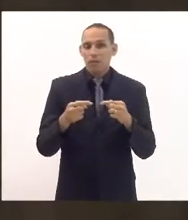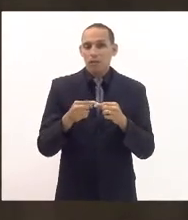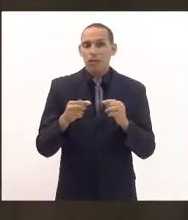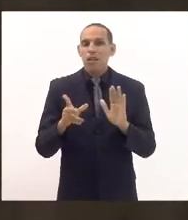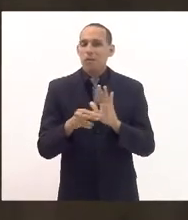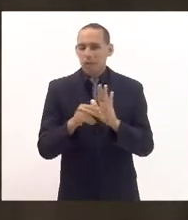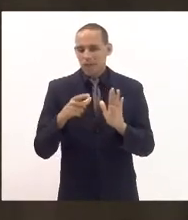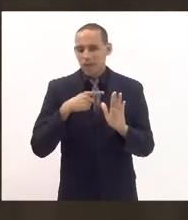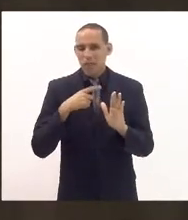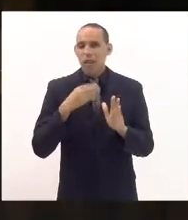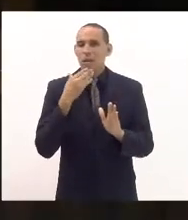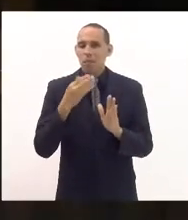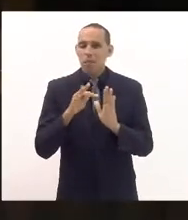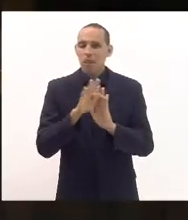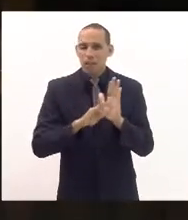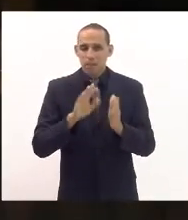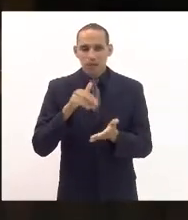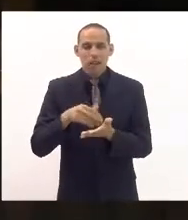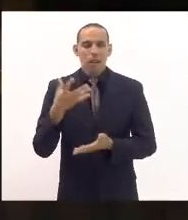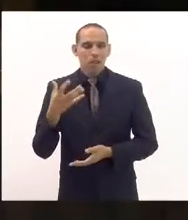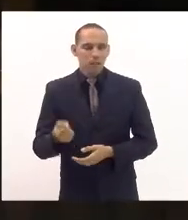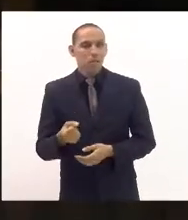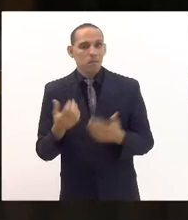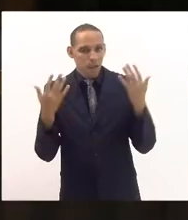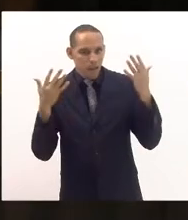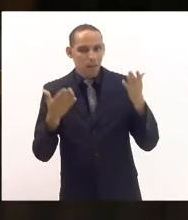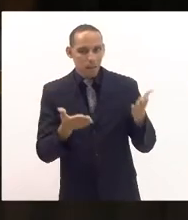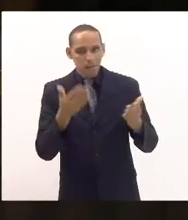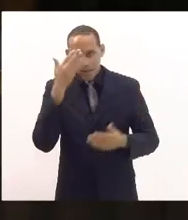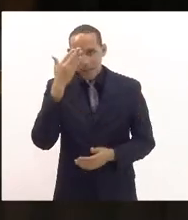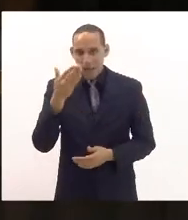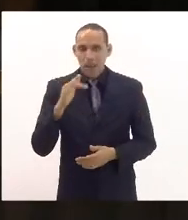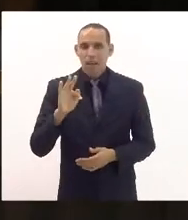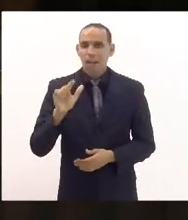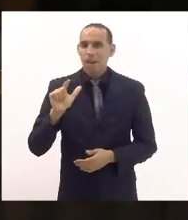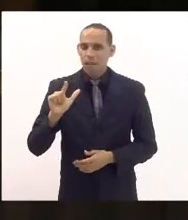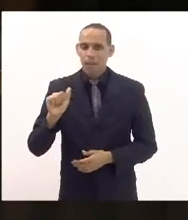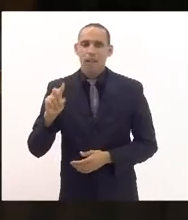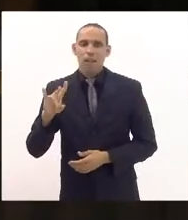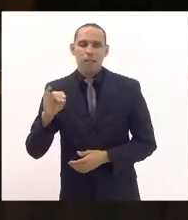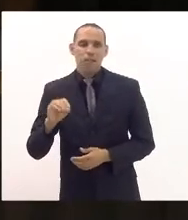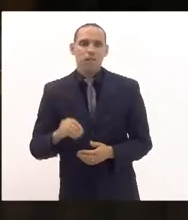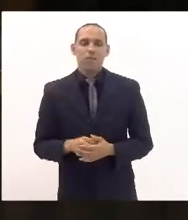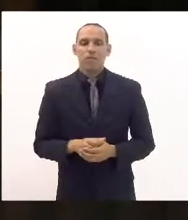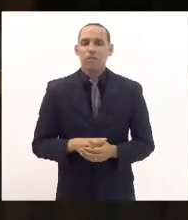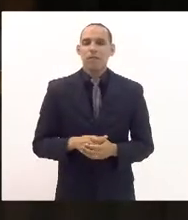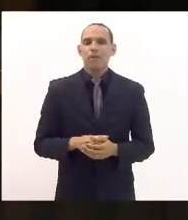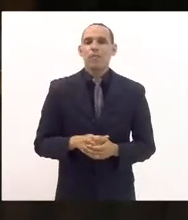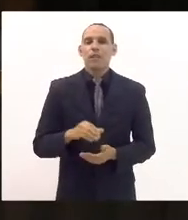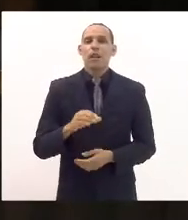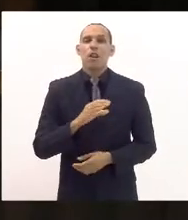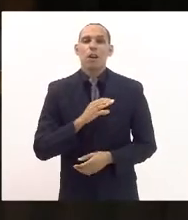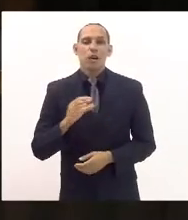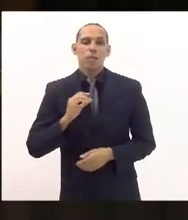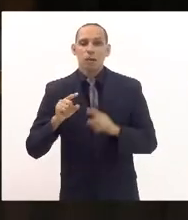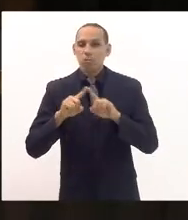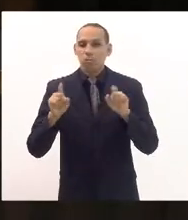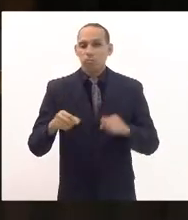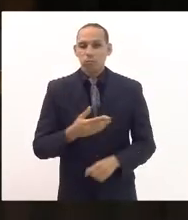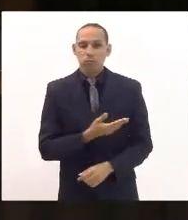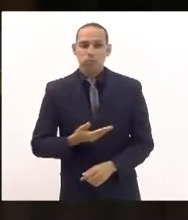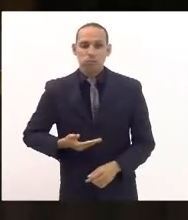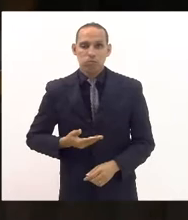substitutivo de no final de redação da presidência de febre Parabéns obrigado tá Flávio Olá pessoal de servidores públicos